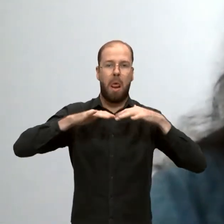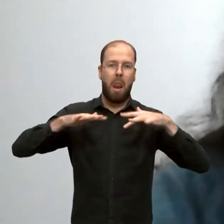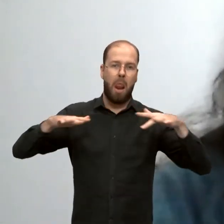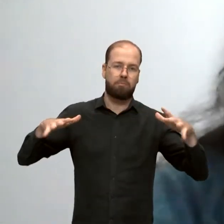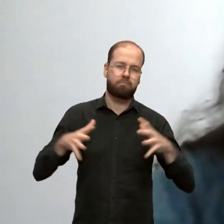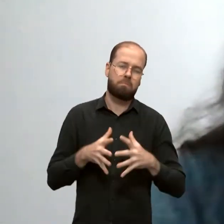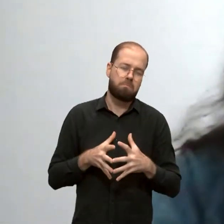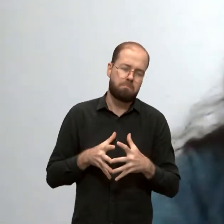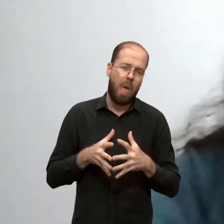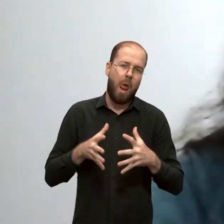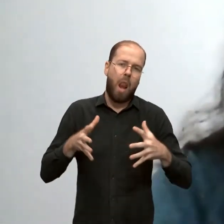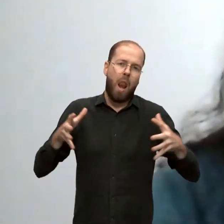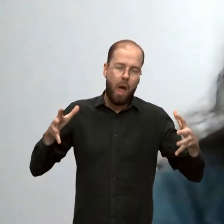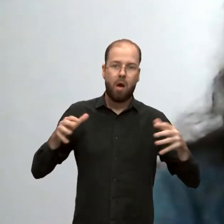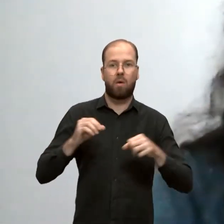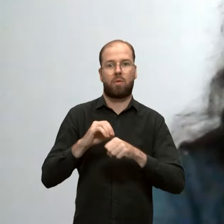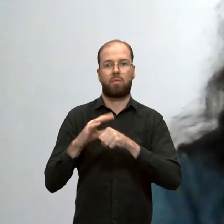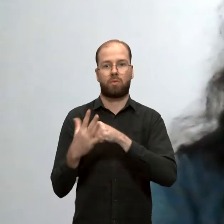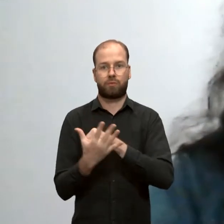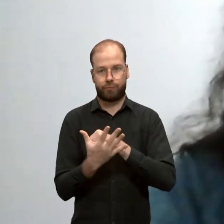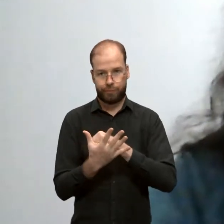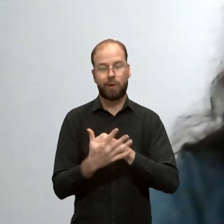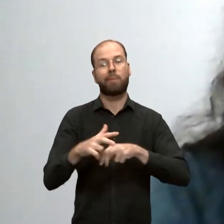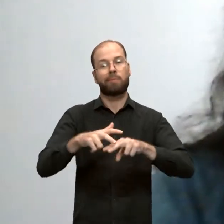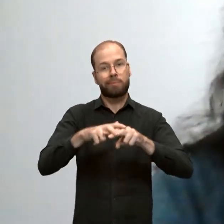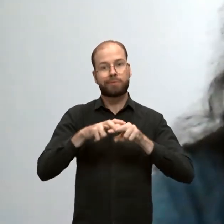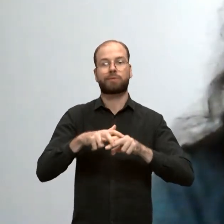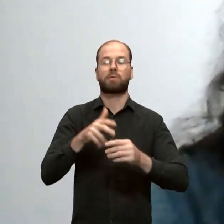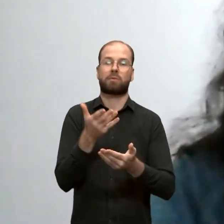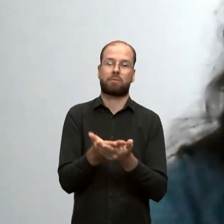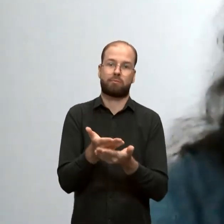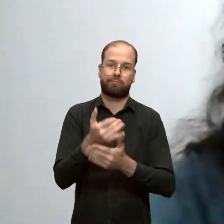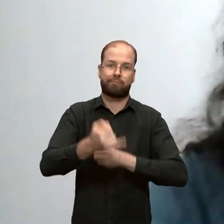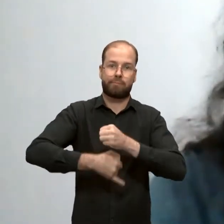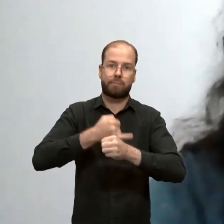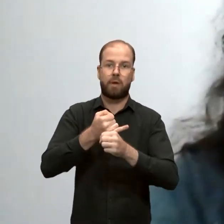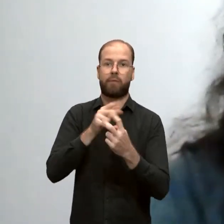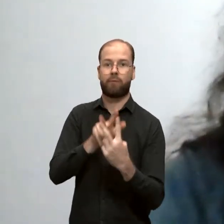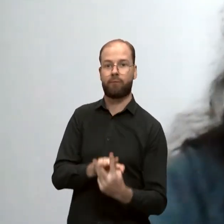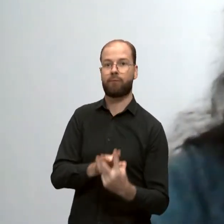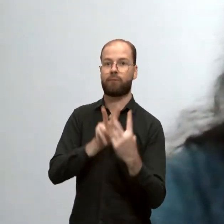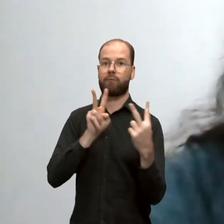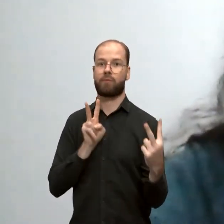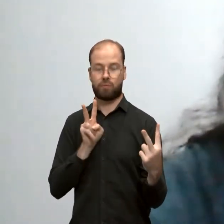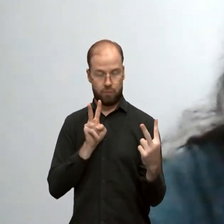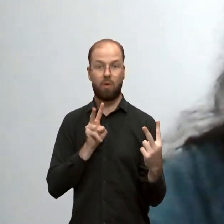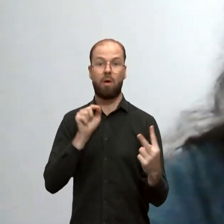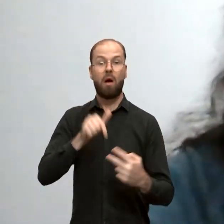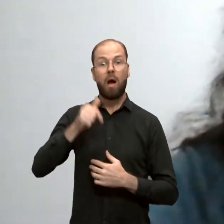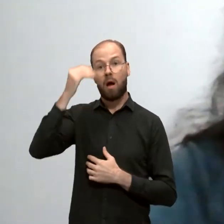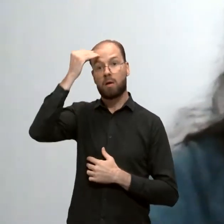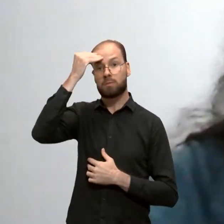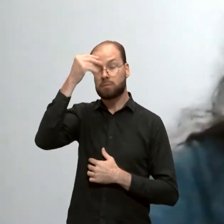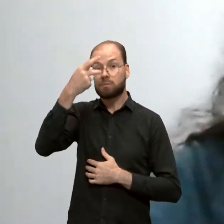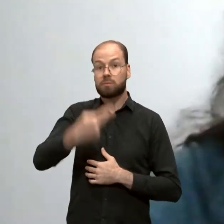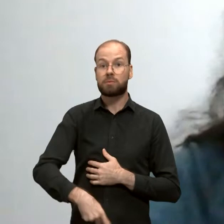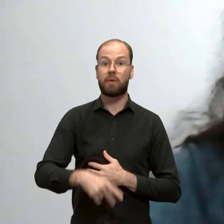aula online também de novo. Essa experiência da pandemia, pelo menos aqui na